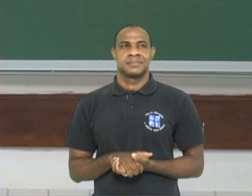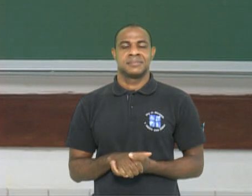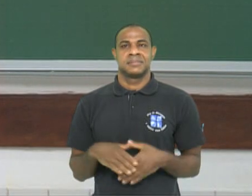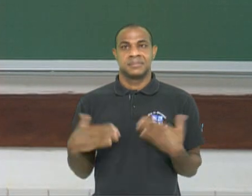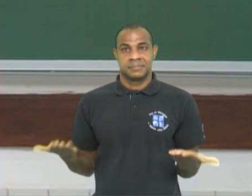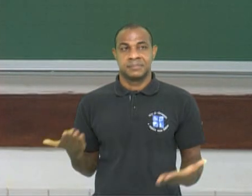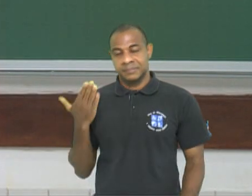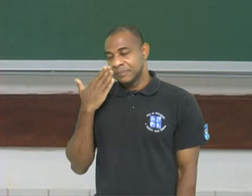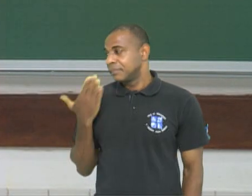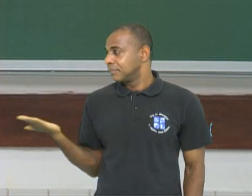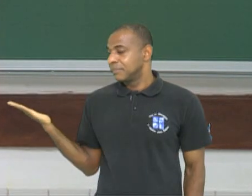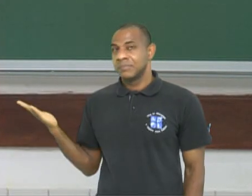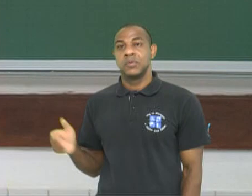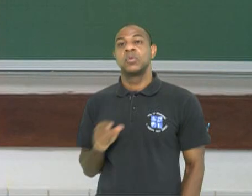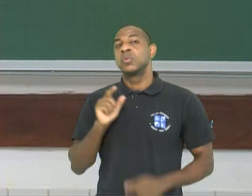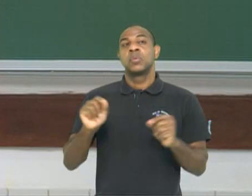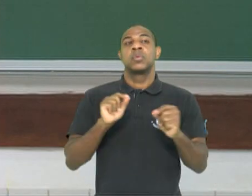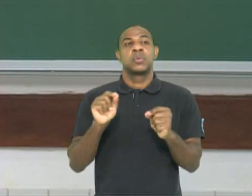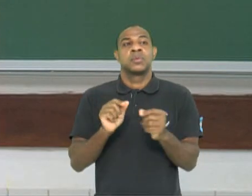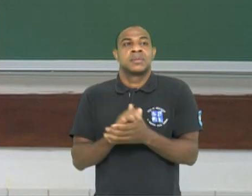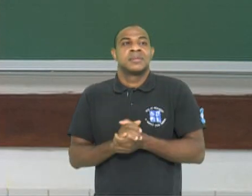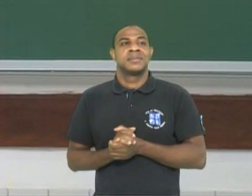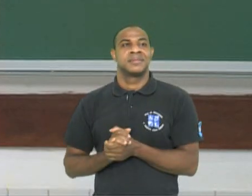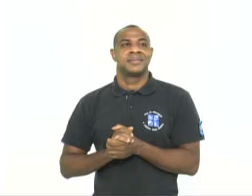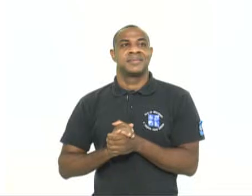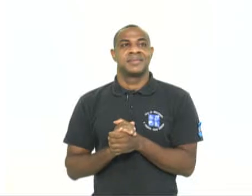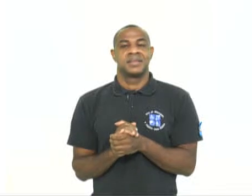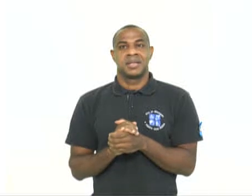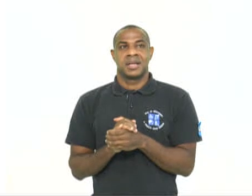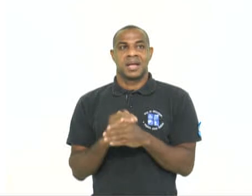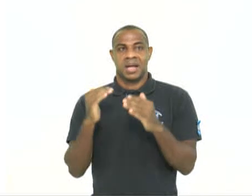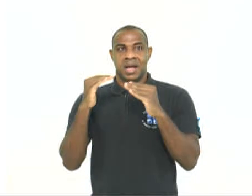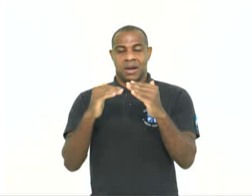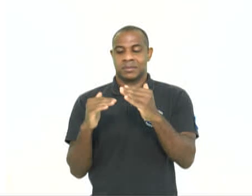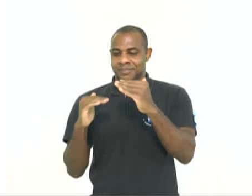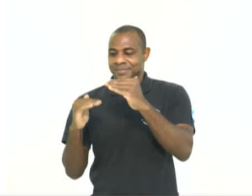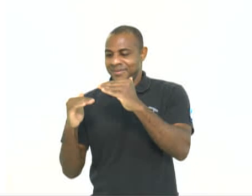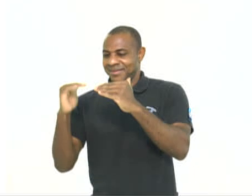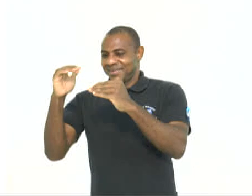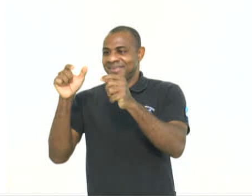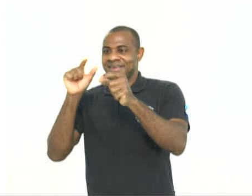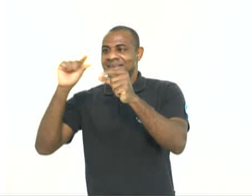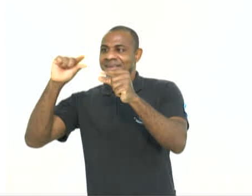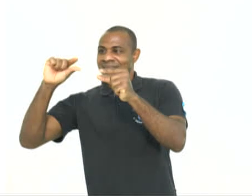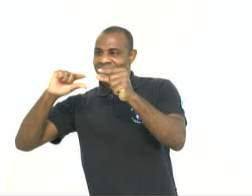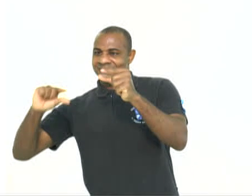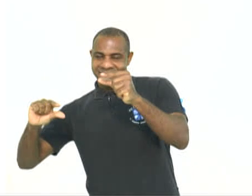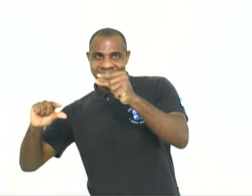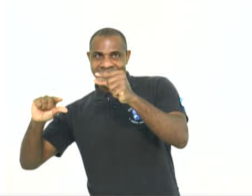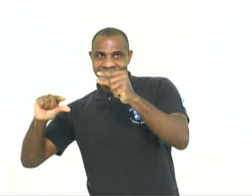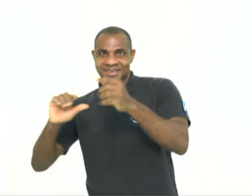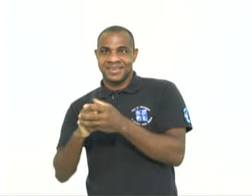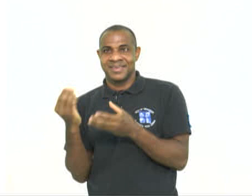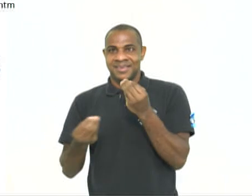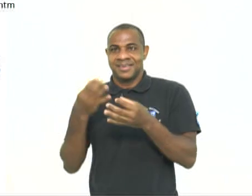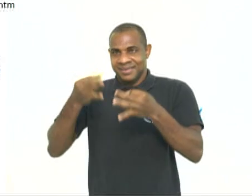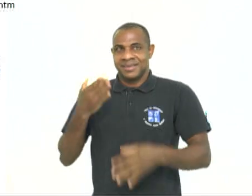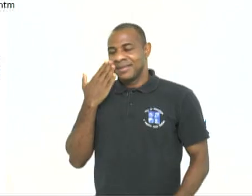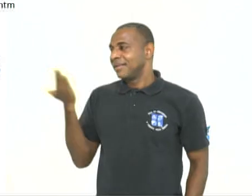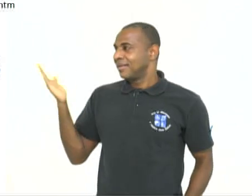Vamos lá, gente. O que vocês colocaram ali? De baixo para cima, a ordem correta, hemácias, leucócitos e depois em cima o plasma,